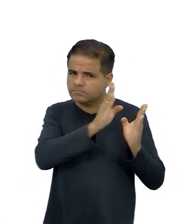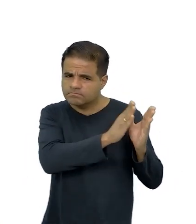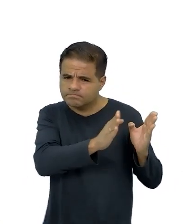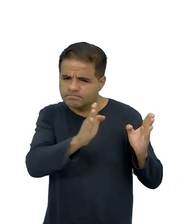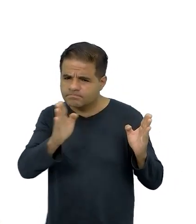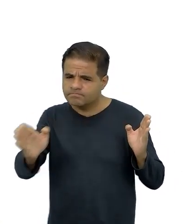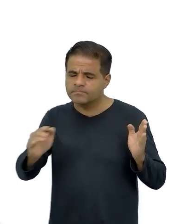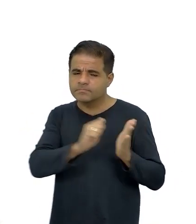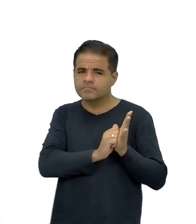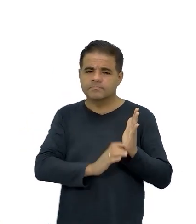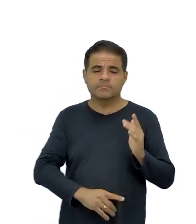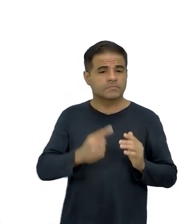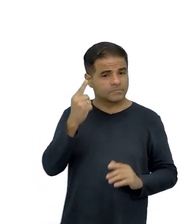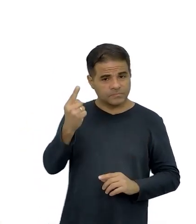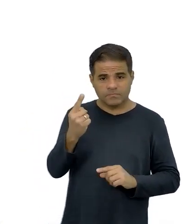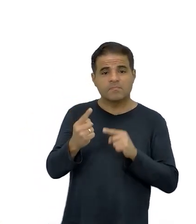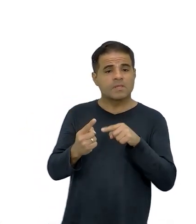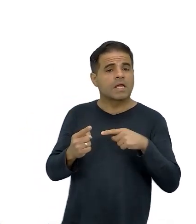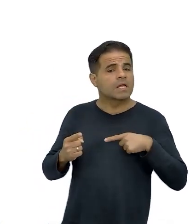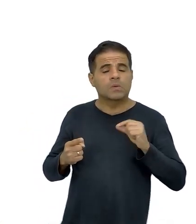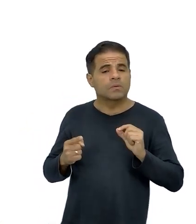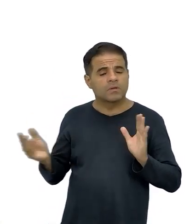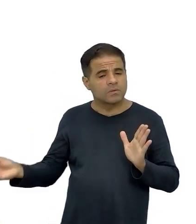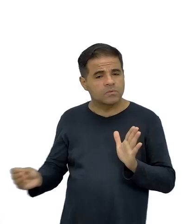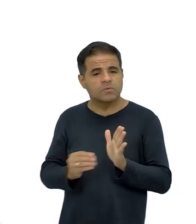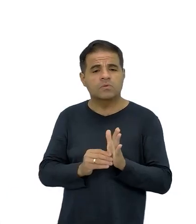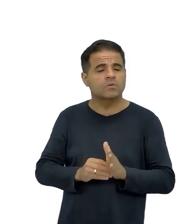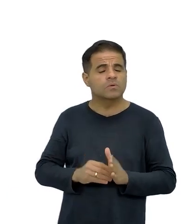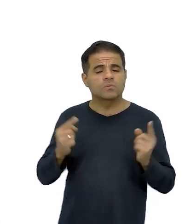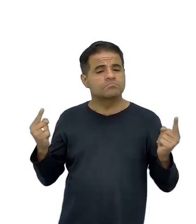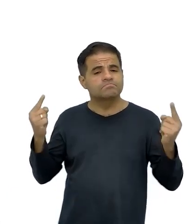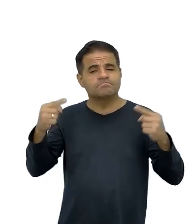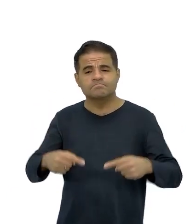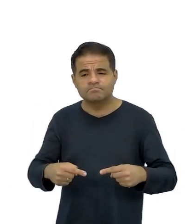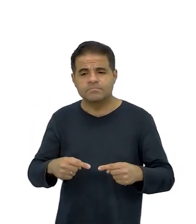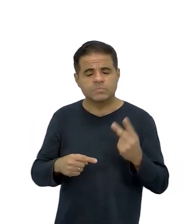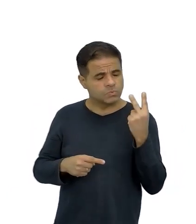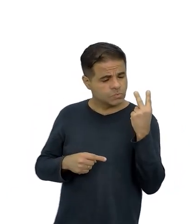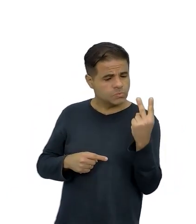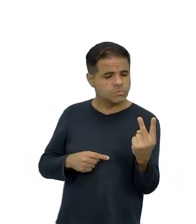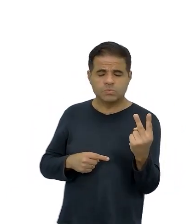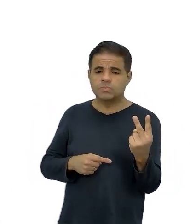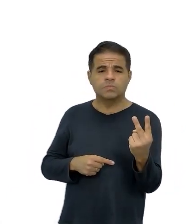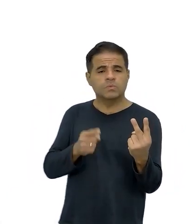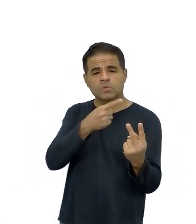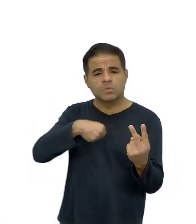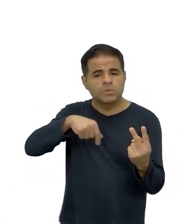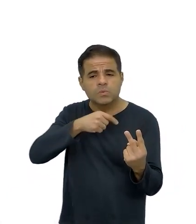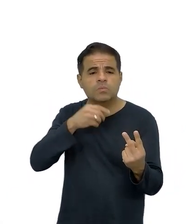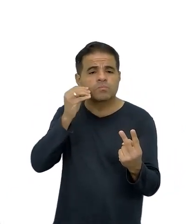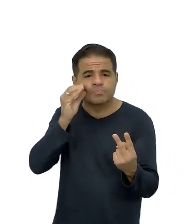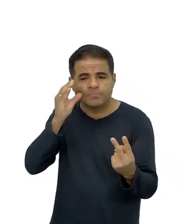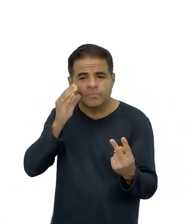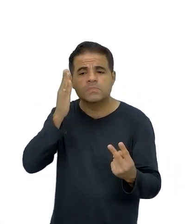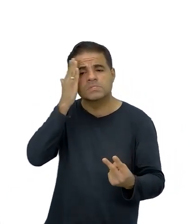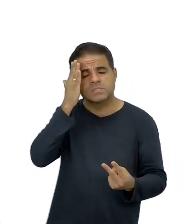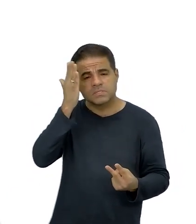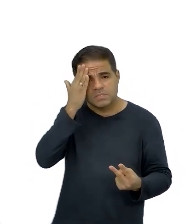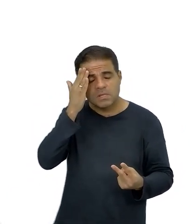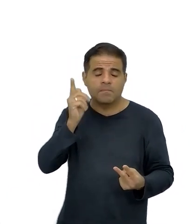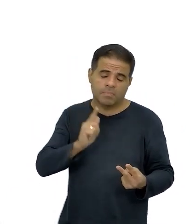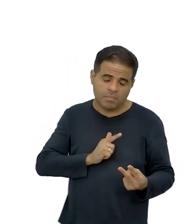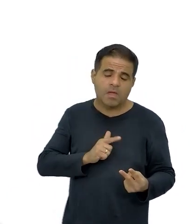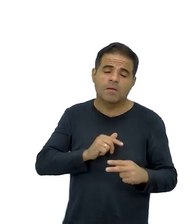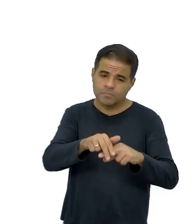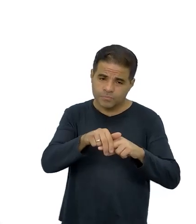sequência, desde a atividade 1, eles terão que colocar em jogo, em duplas, né, os conhecimentos que têm. Por isso